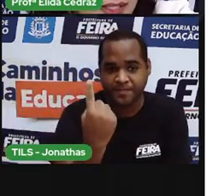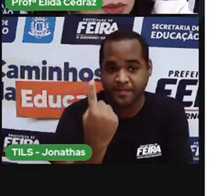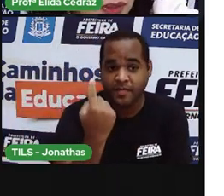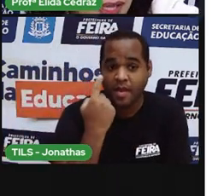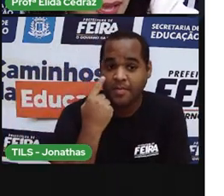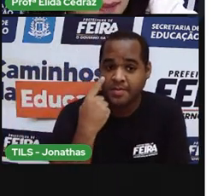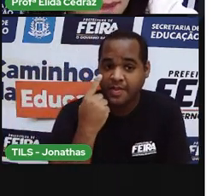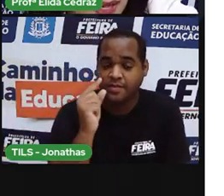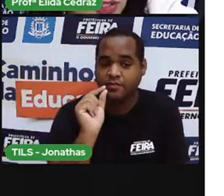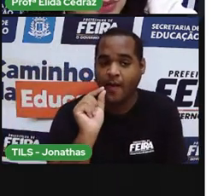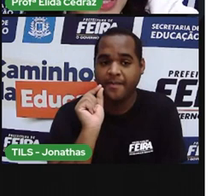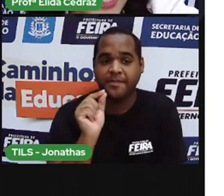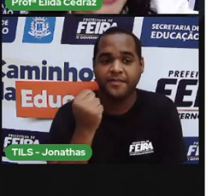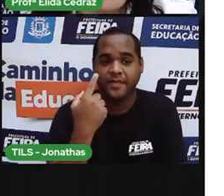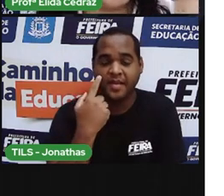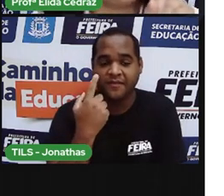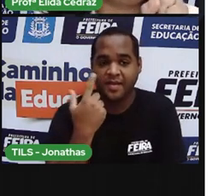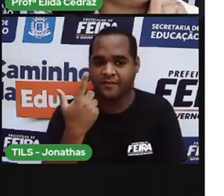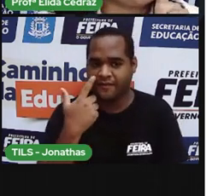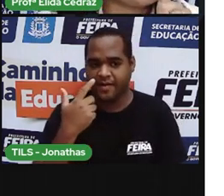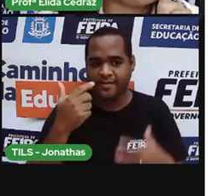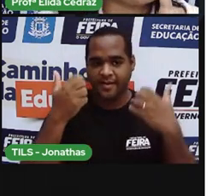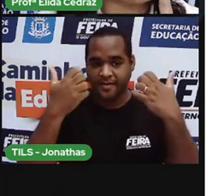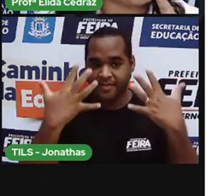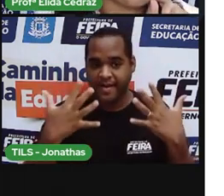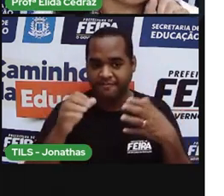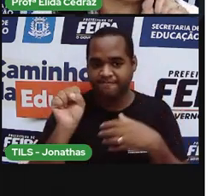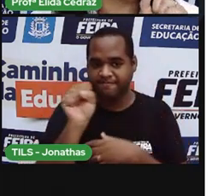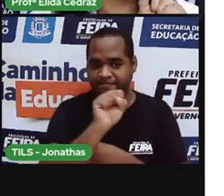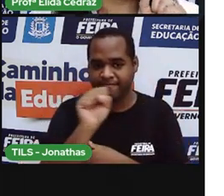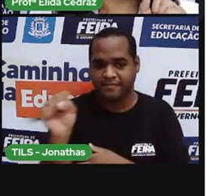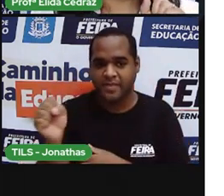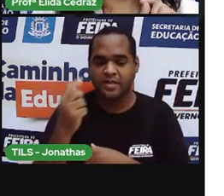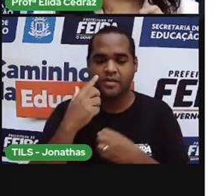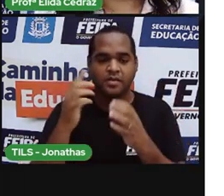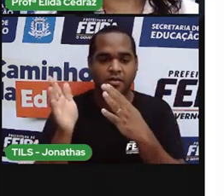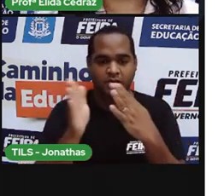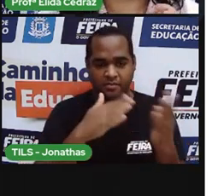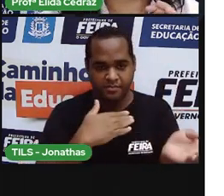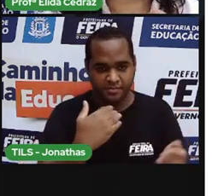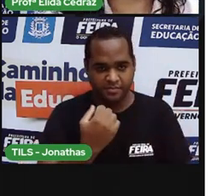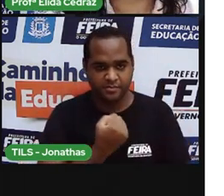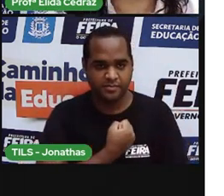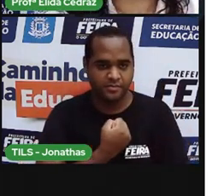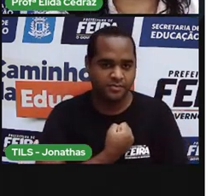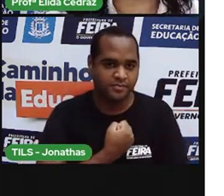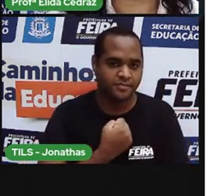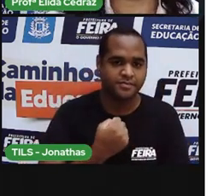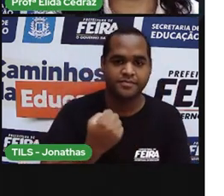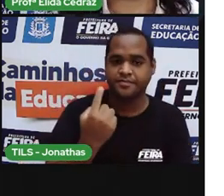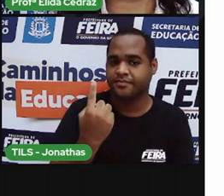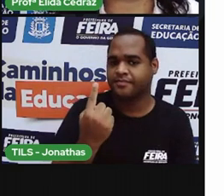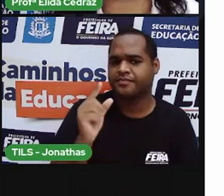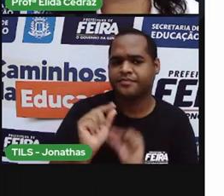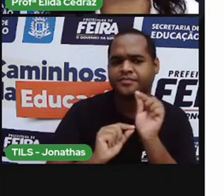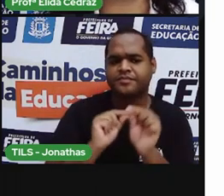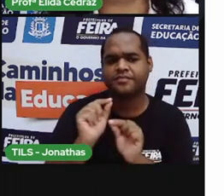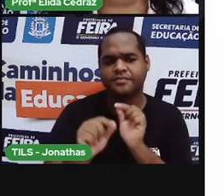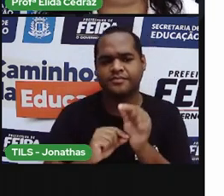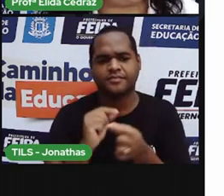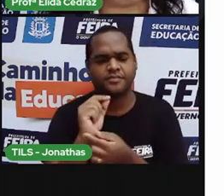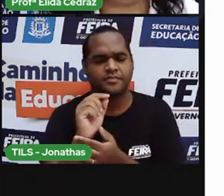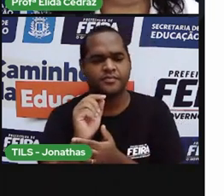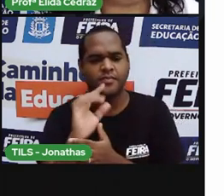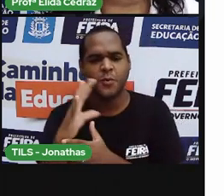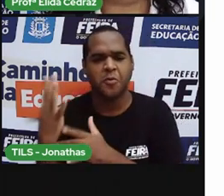está escrito cá embaixo no slide. Número 1. Bosque que se... Qual é a